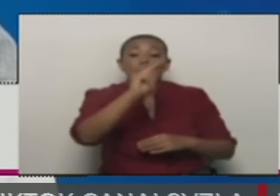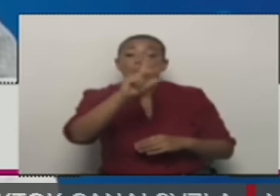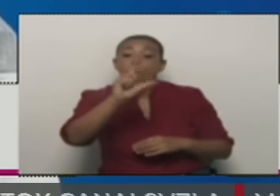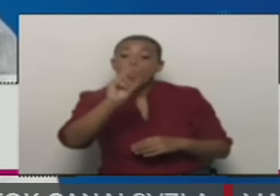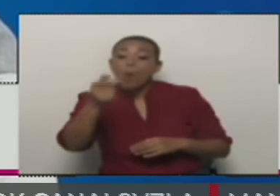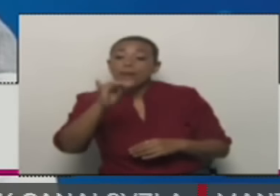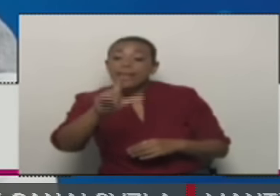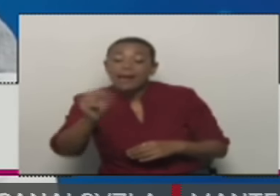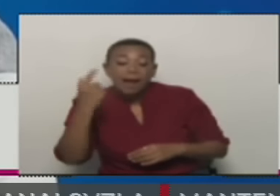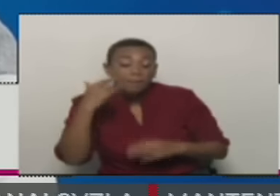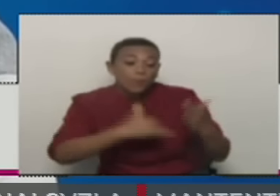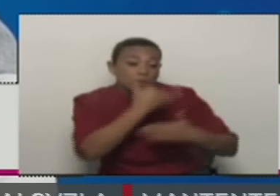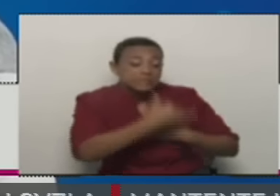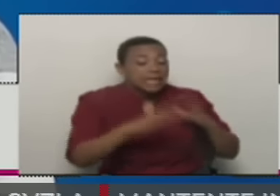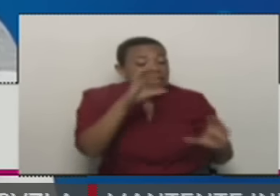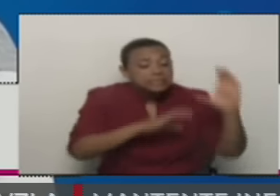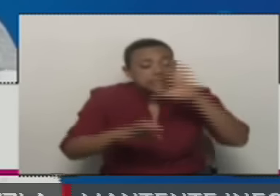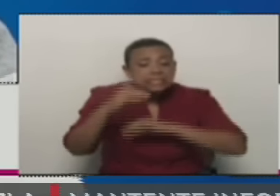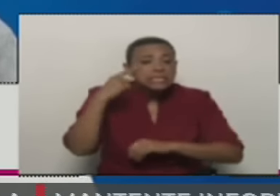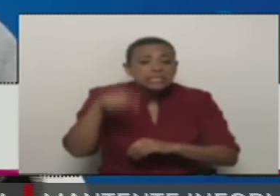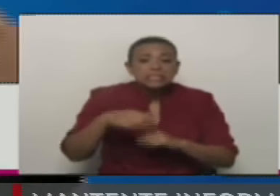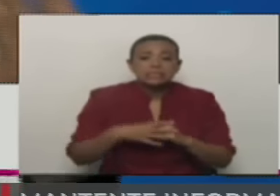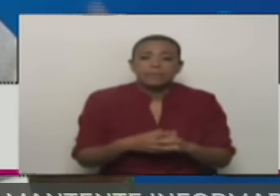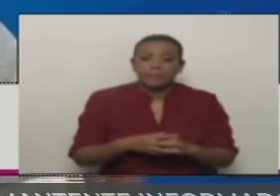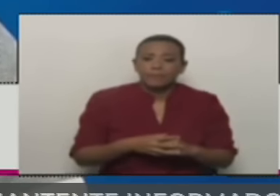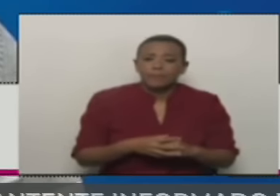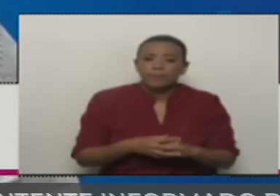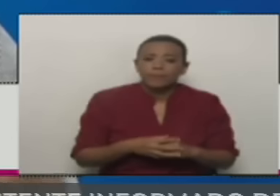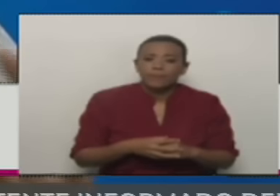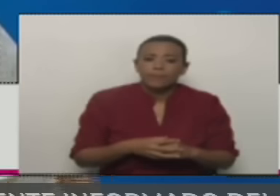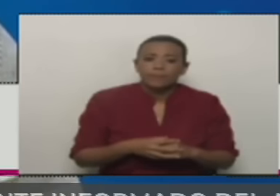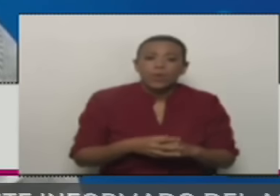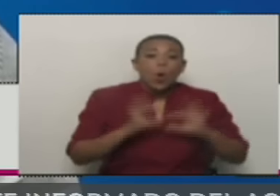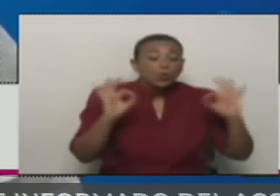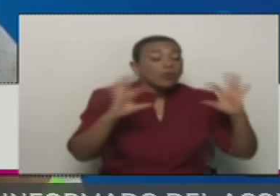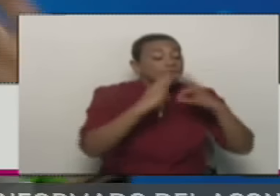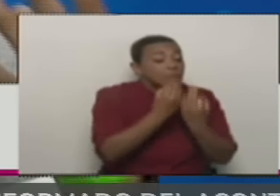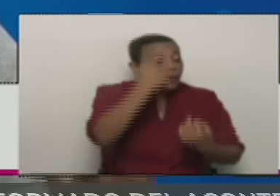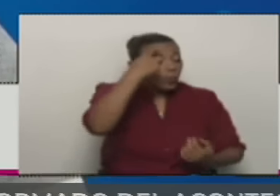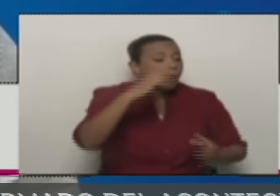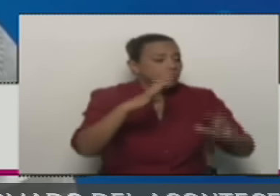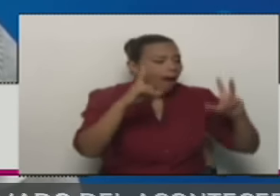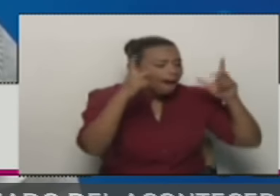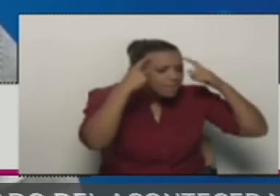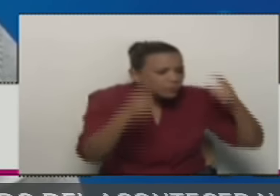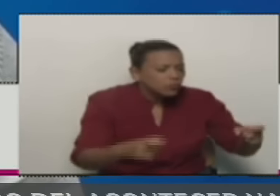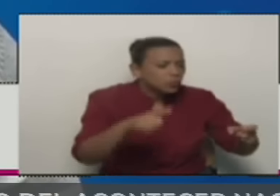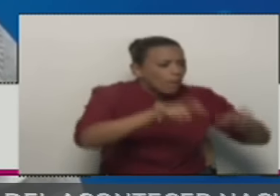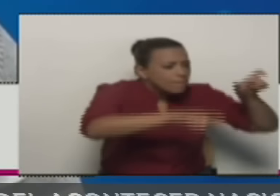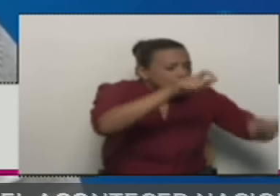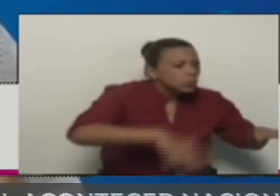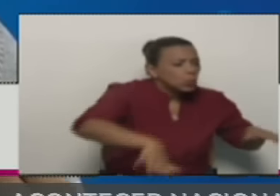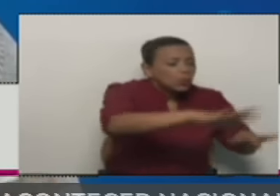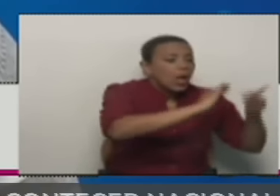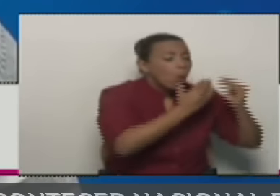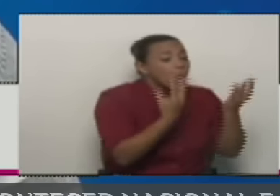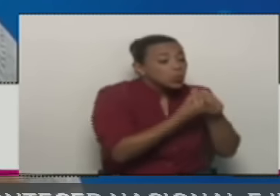agroecológica. No qual a gente tem trabalhado com as crianças, com os jovens da